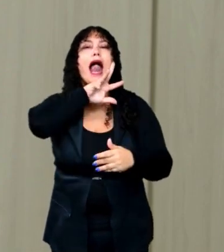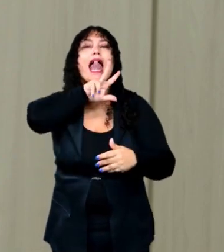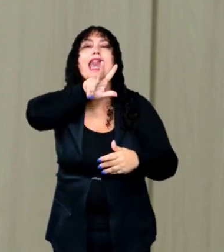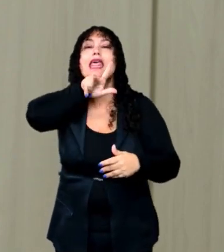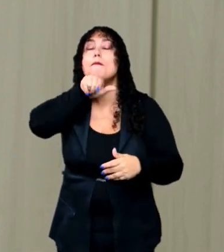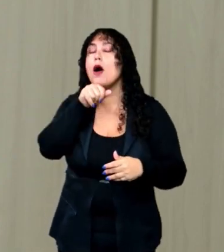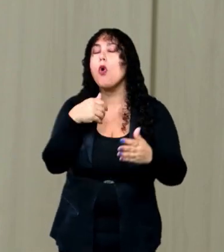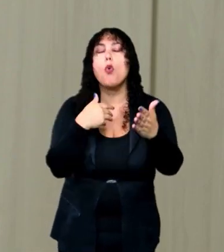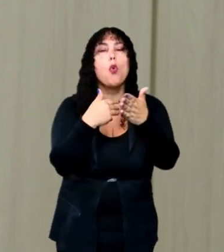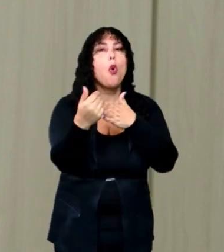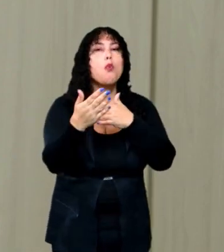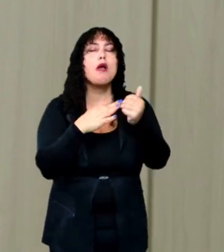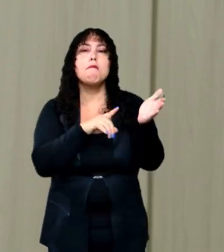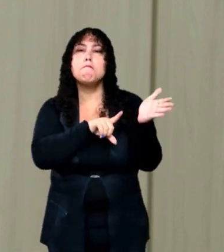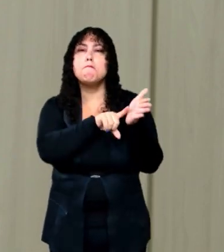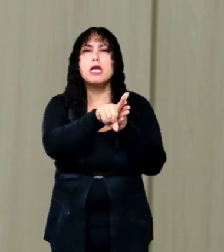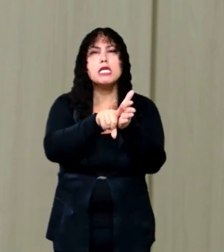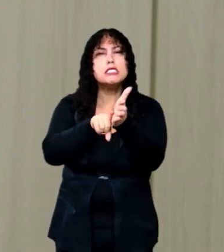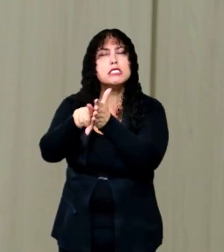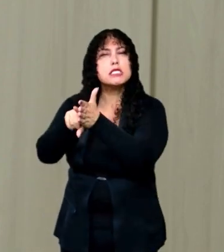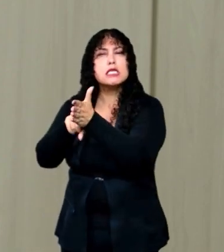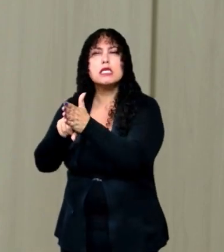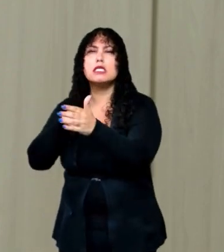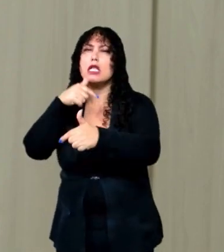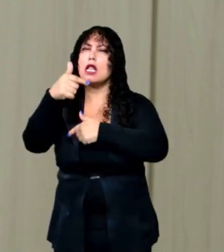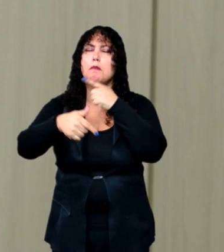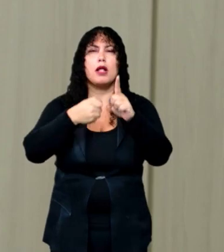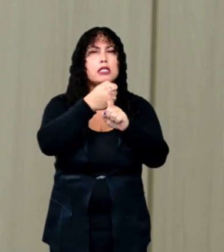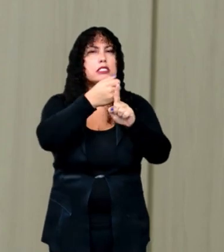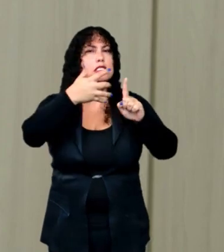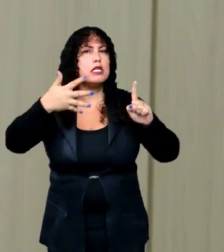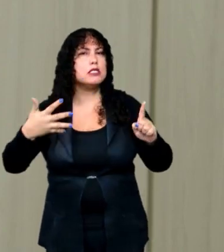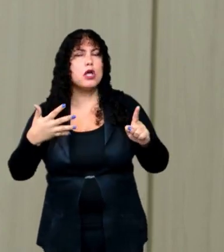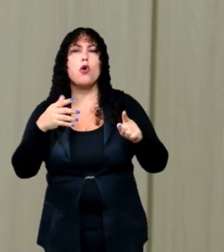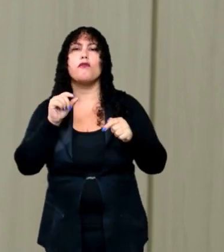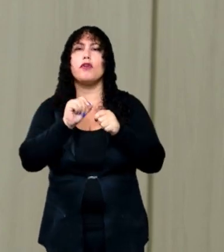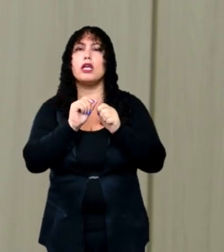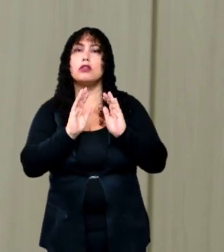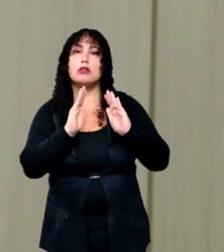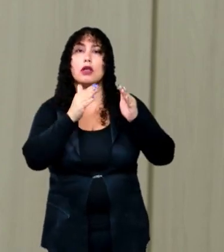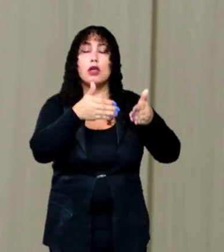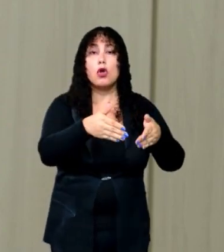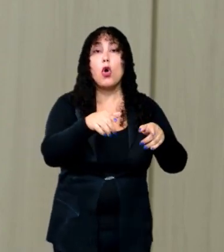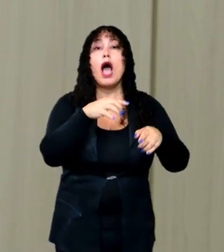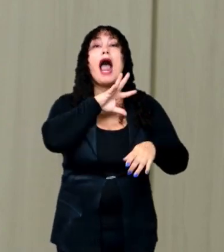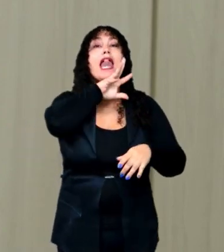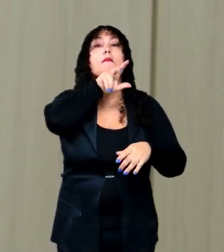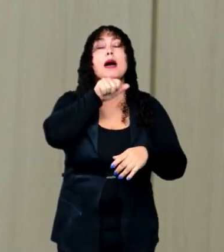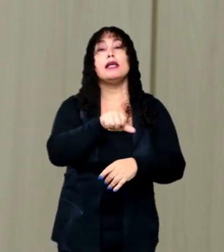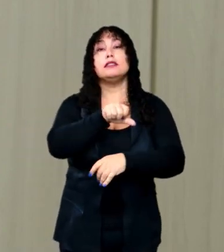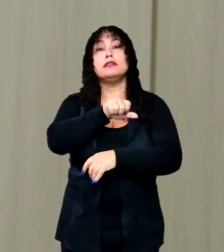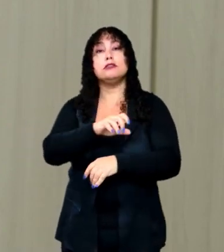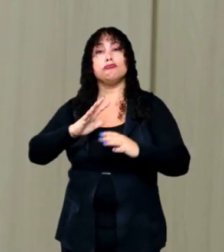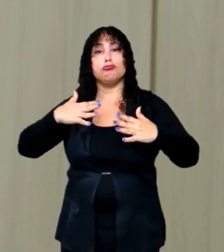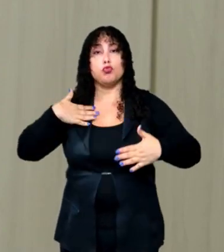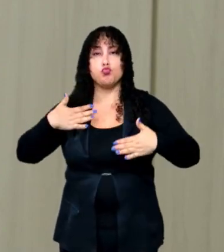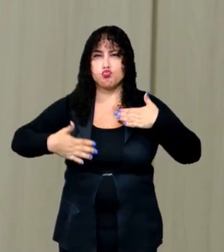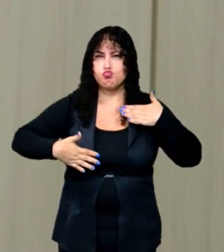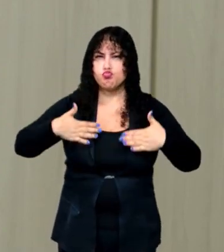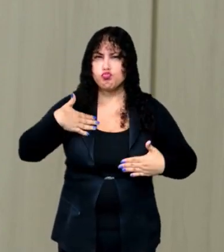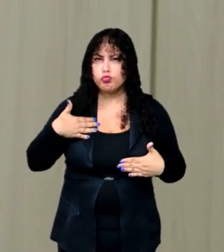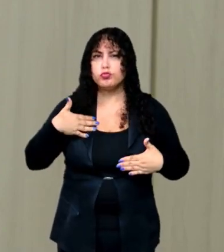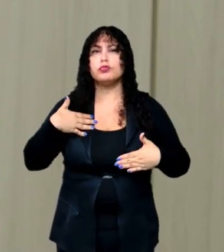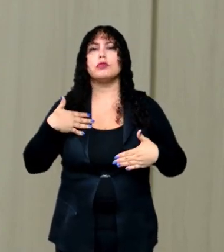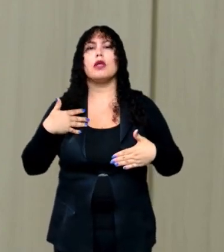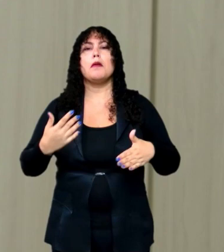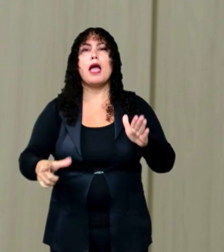qualquer pesquisa, ensino ou trabalho de extensão que seja feito com animais vertebrados pela